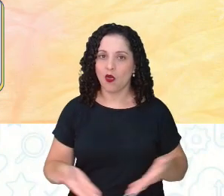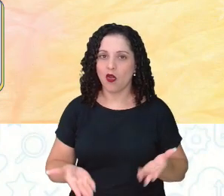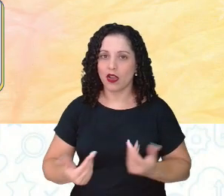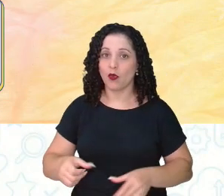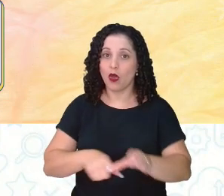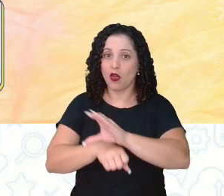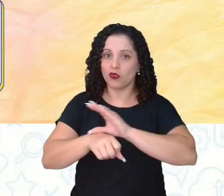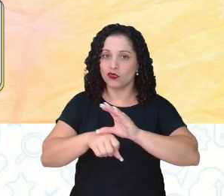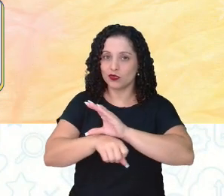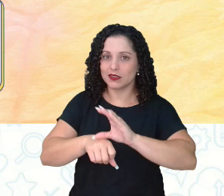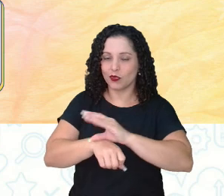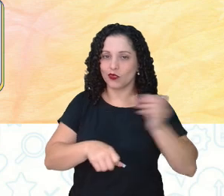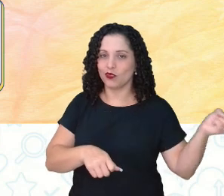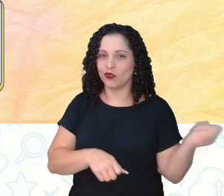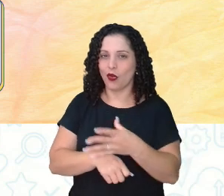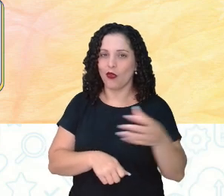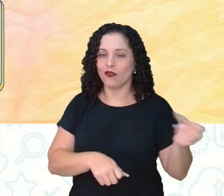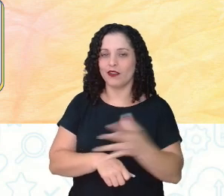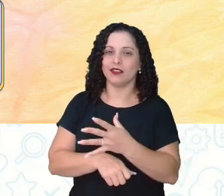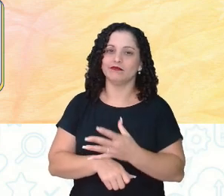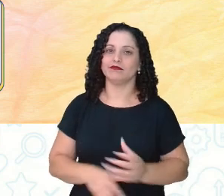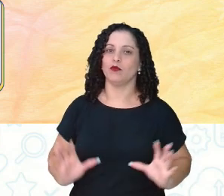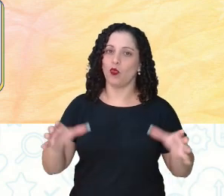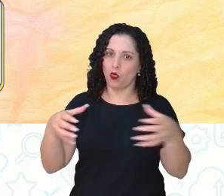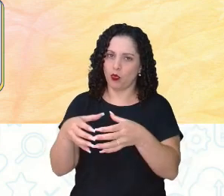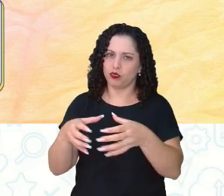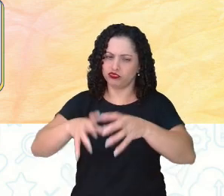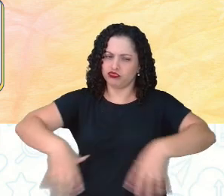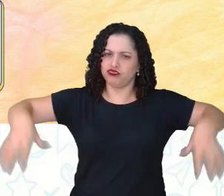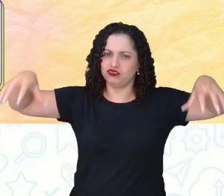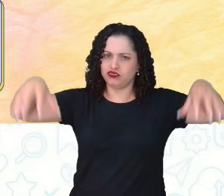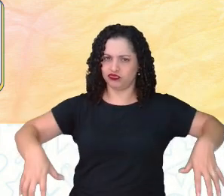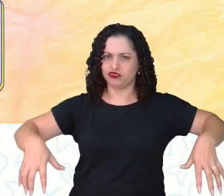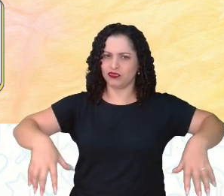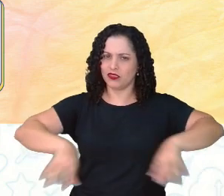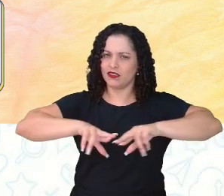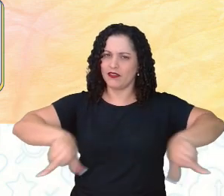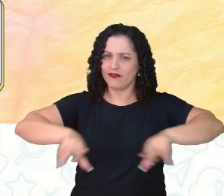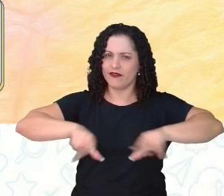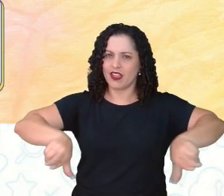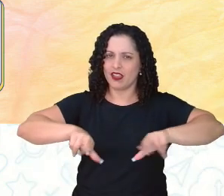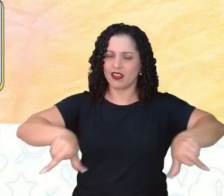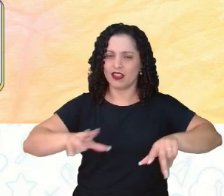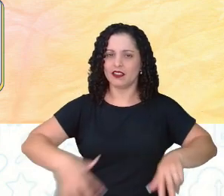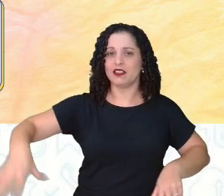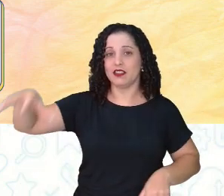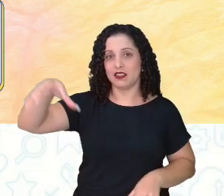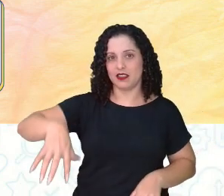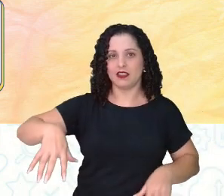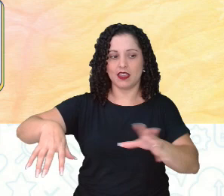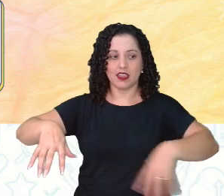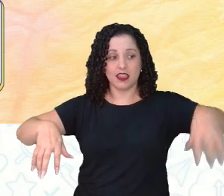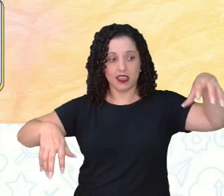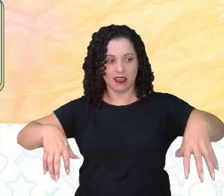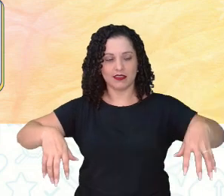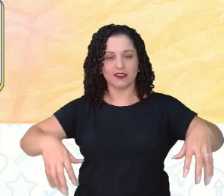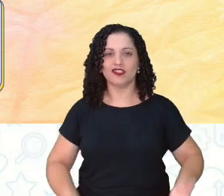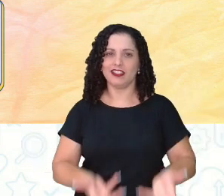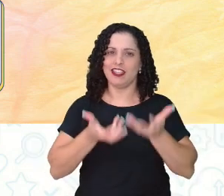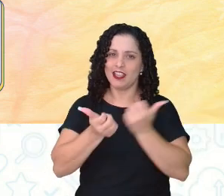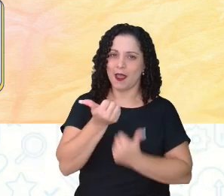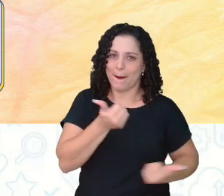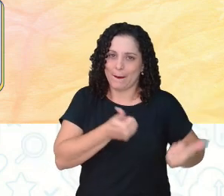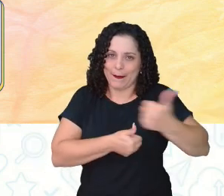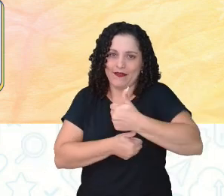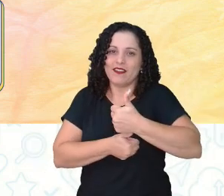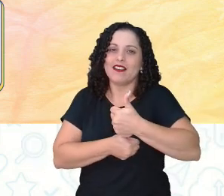porque aí era a alta burguesia, os girondinos queriam se manter nos seus privilégios, né? Ter liberdade nos